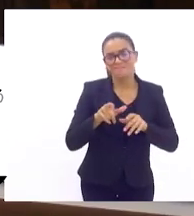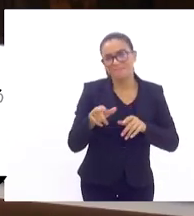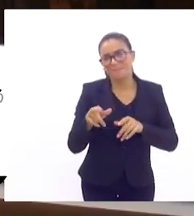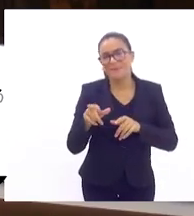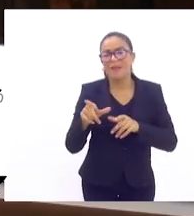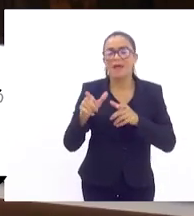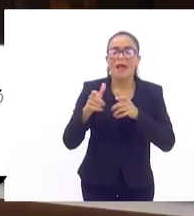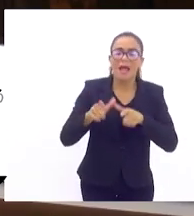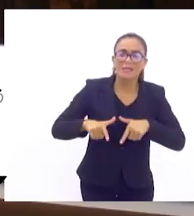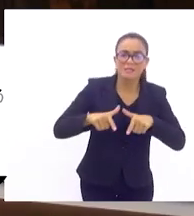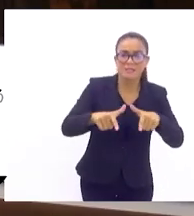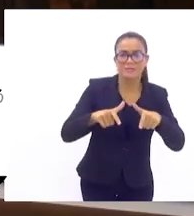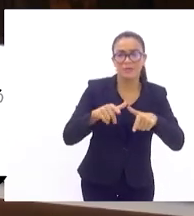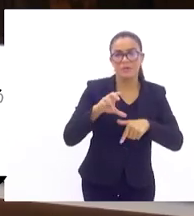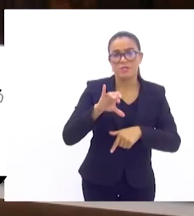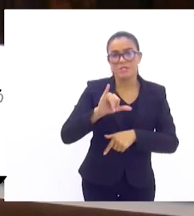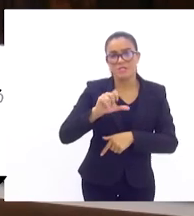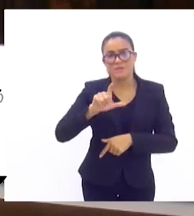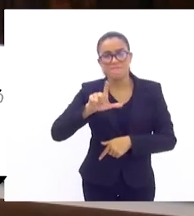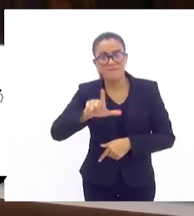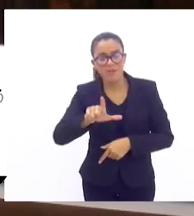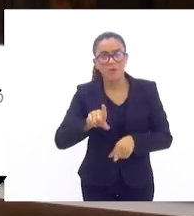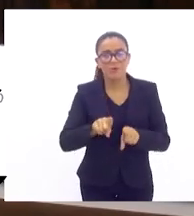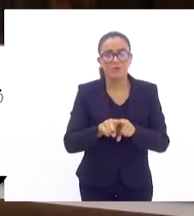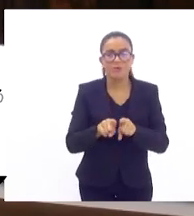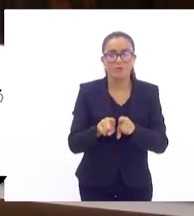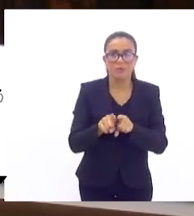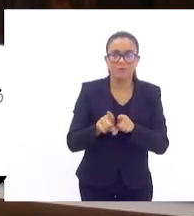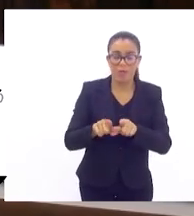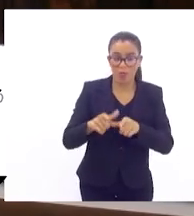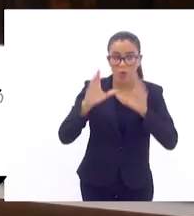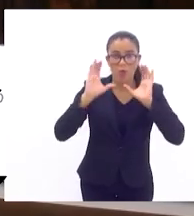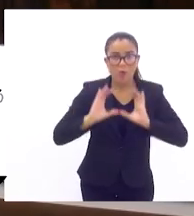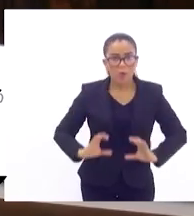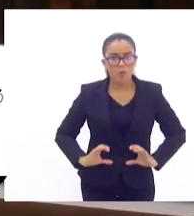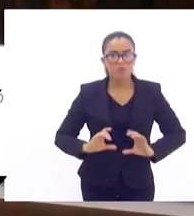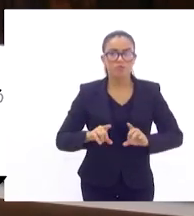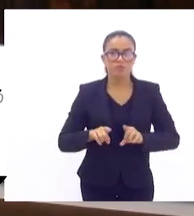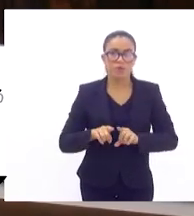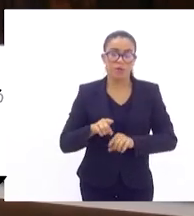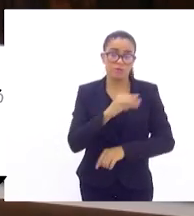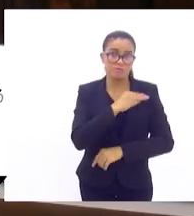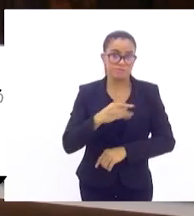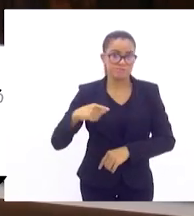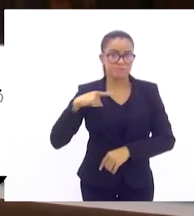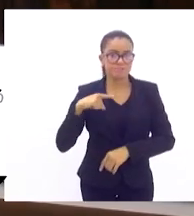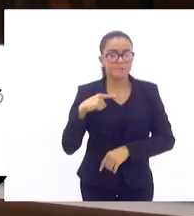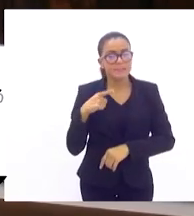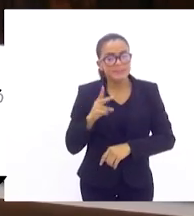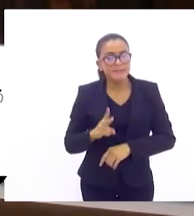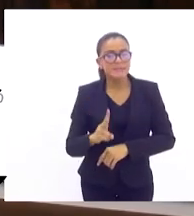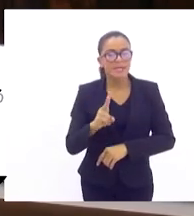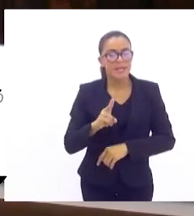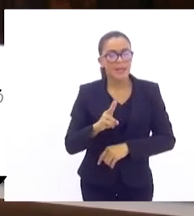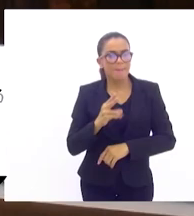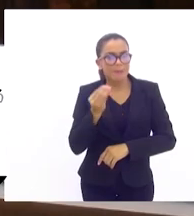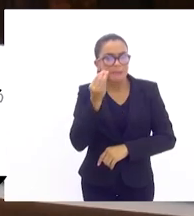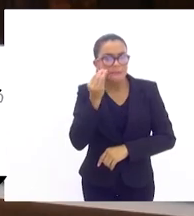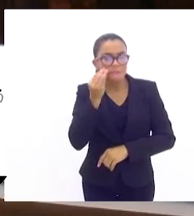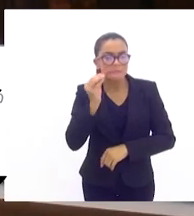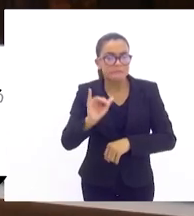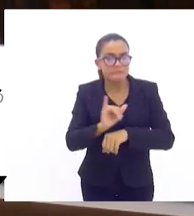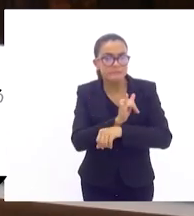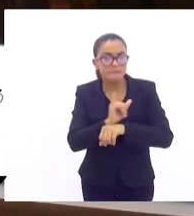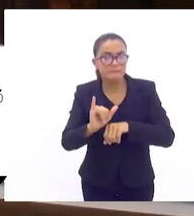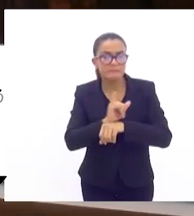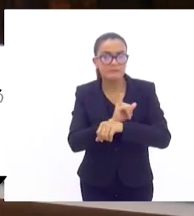civis públicas, TACs, que são termos de ajustamento de conduta, nos quais o Ministério Público procura, com o poder concedente e com